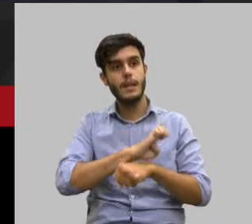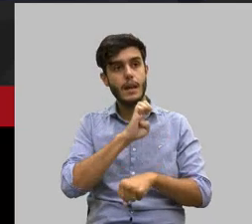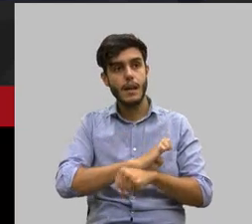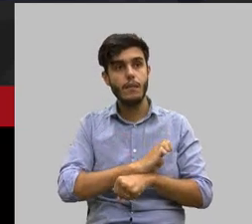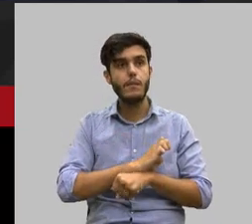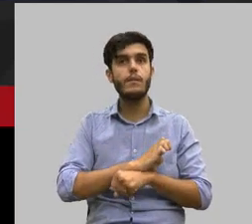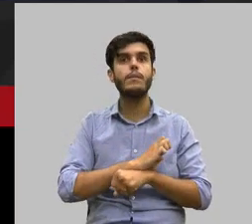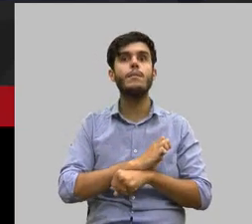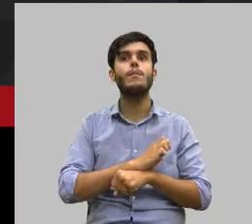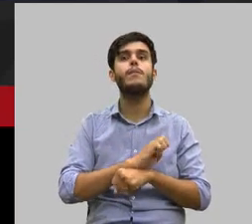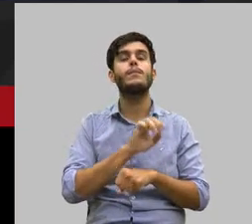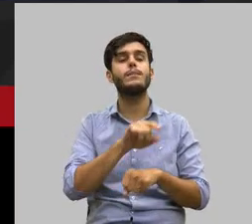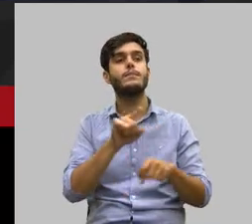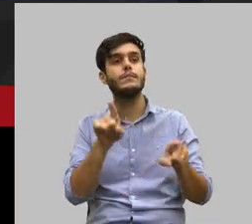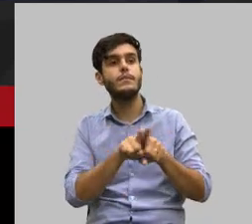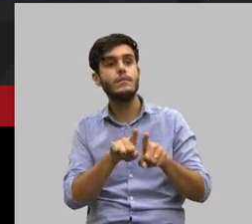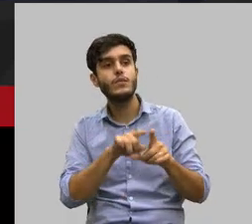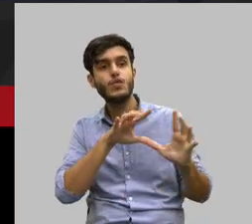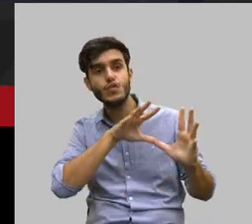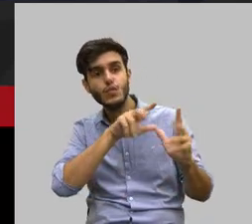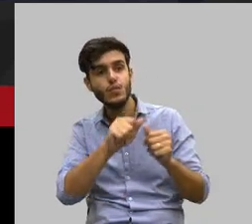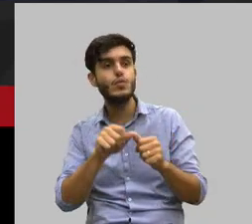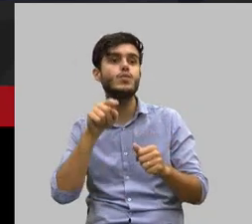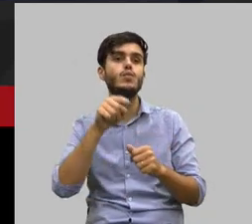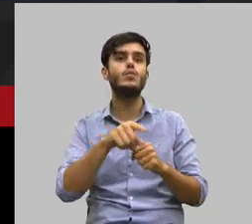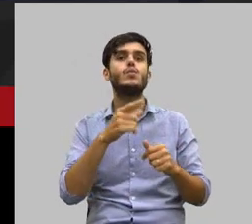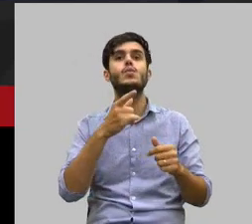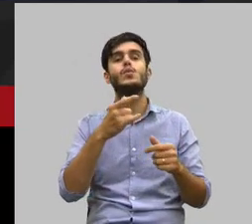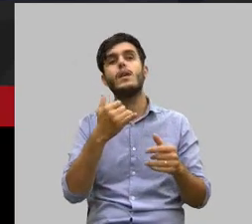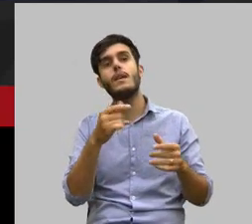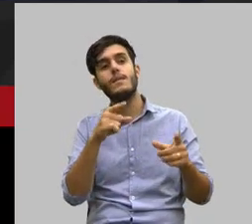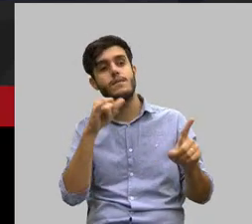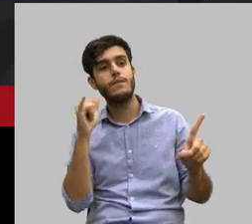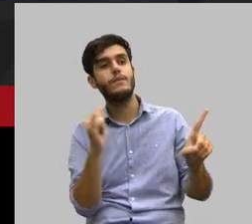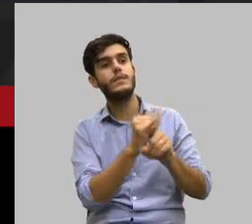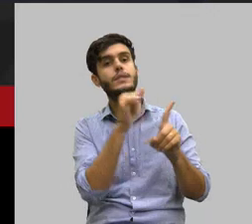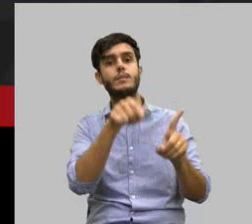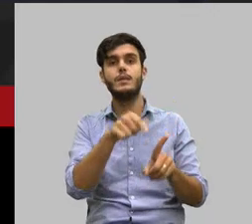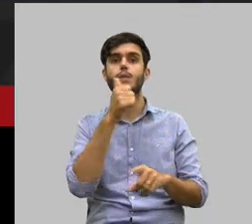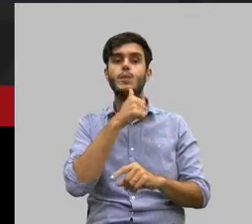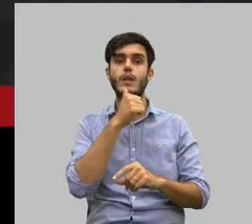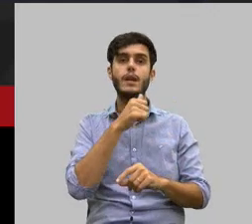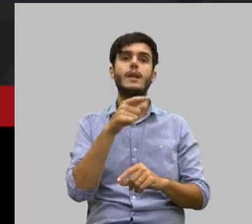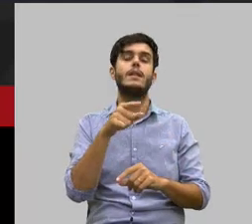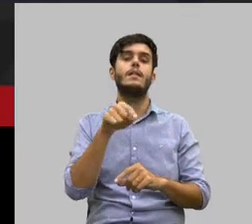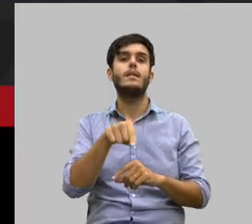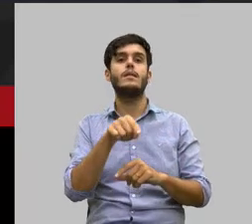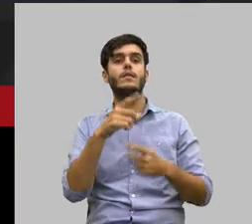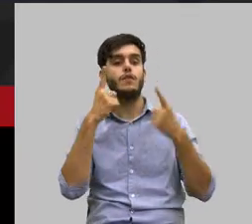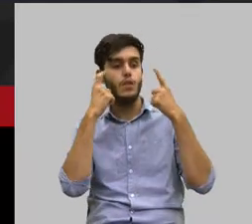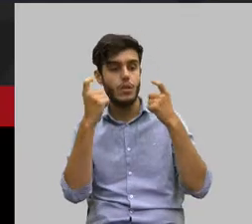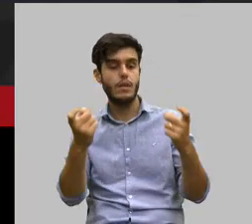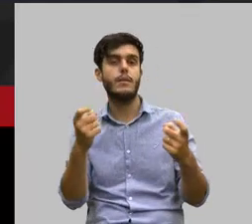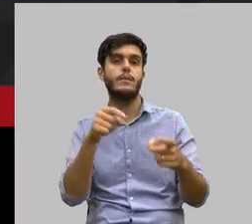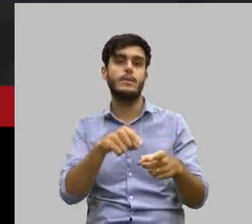maneira absoluta qualquer forma de revitimização dessa mulher vítima de violência doméstica e familiar eh